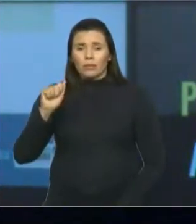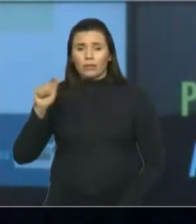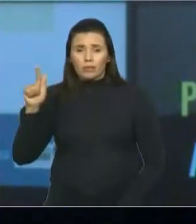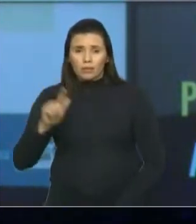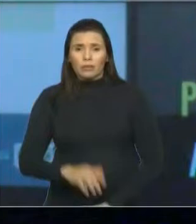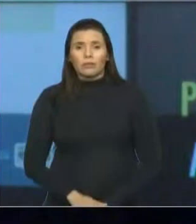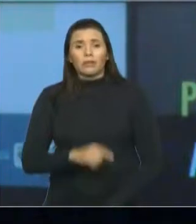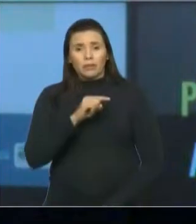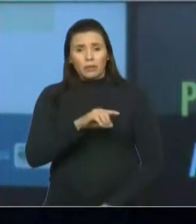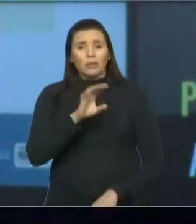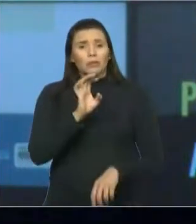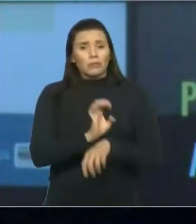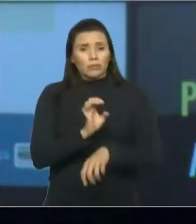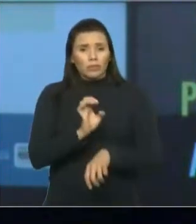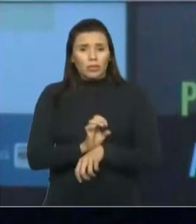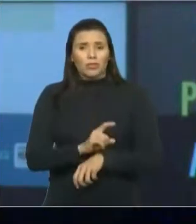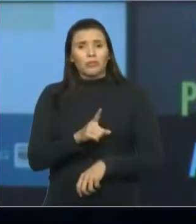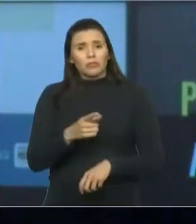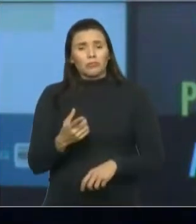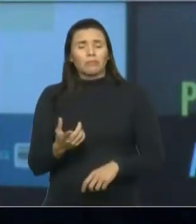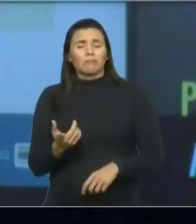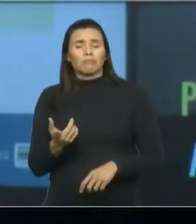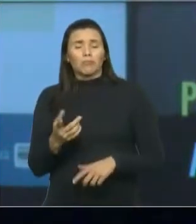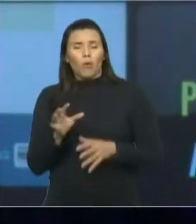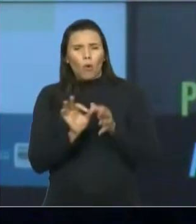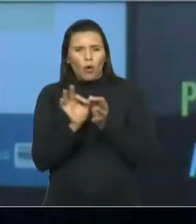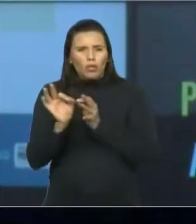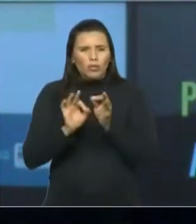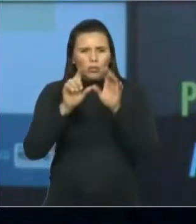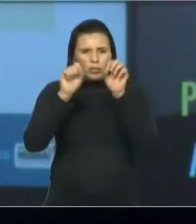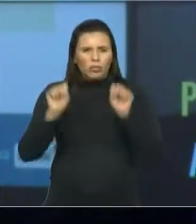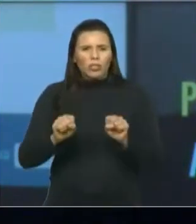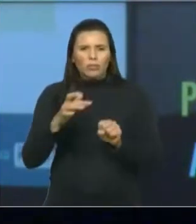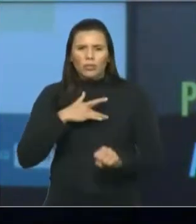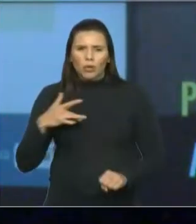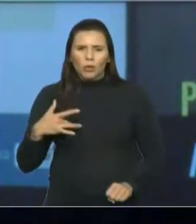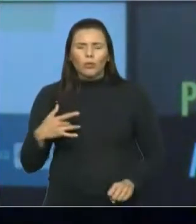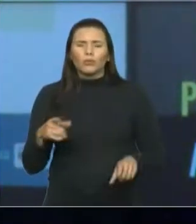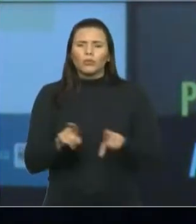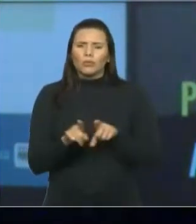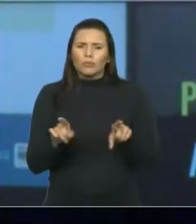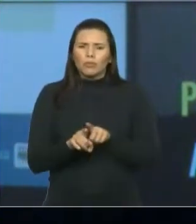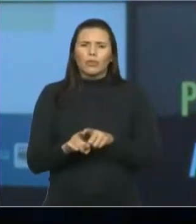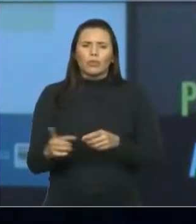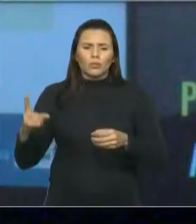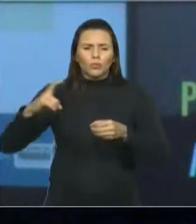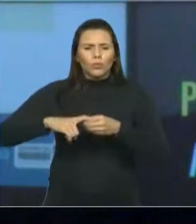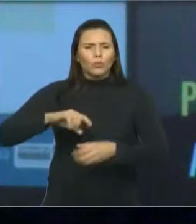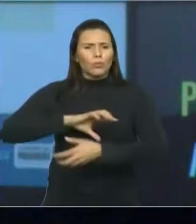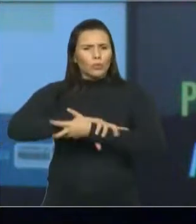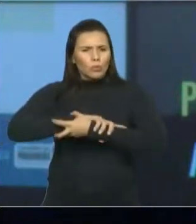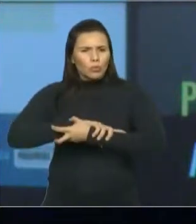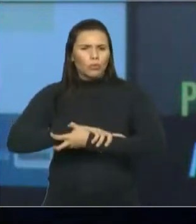estado que conseguiu construir suas redes, conseguiu construir consórcios de saúde, que lá funcionam e funcionam muito bem, deputado